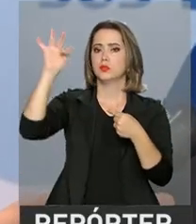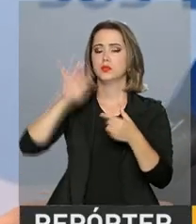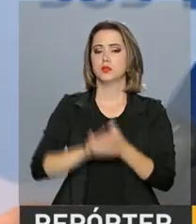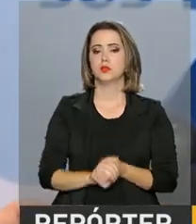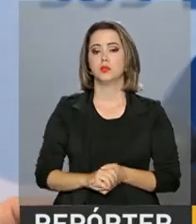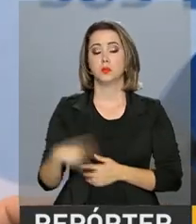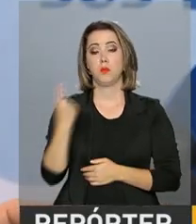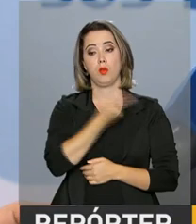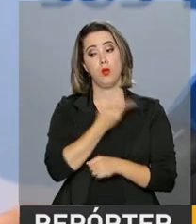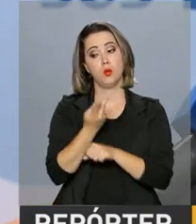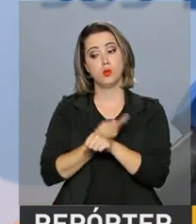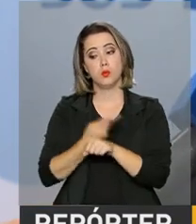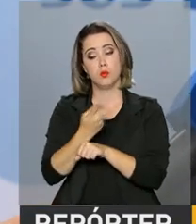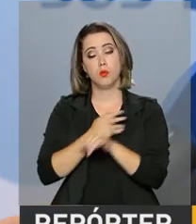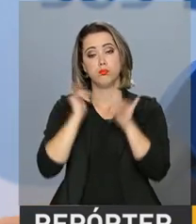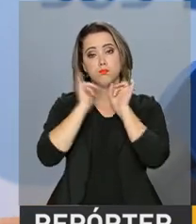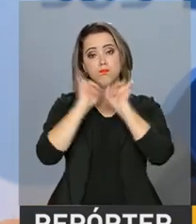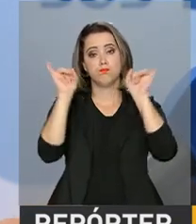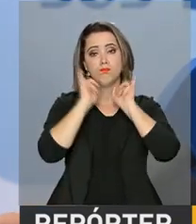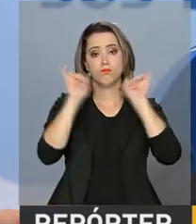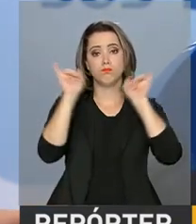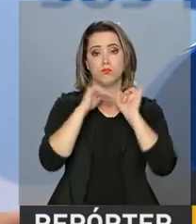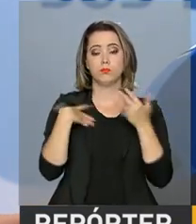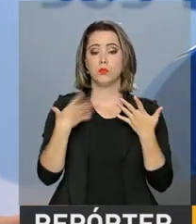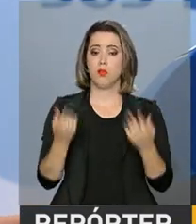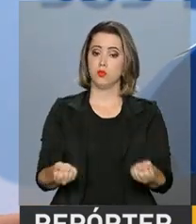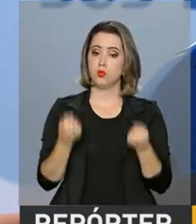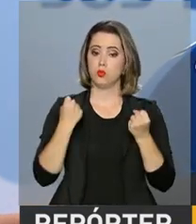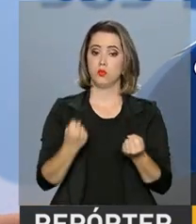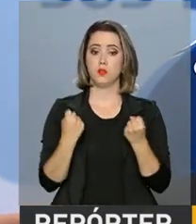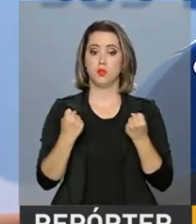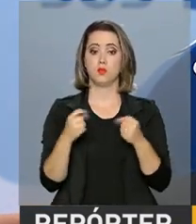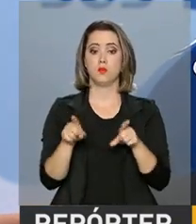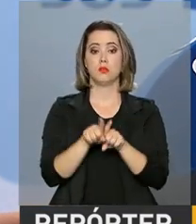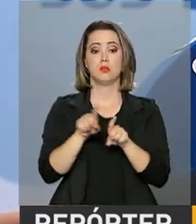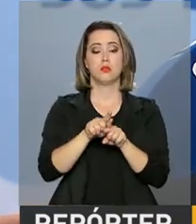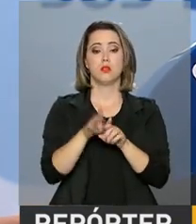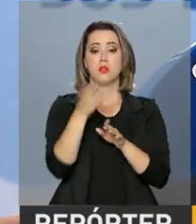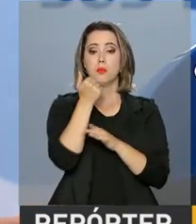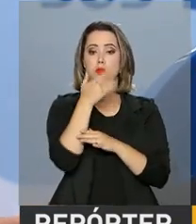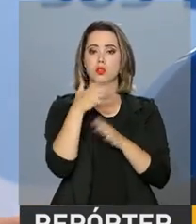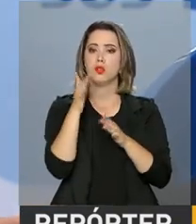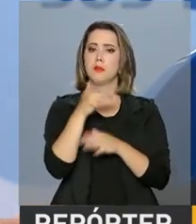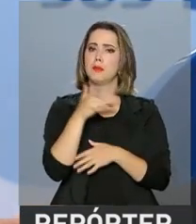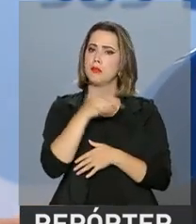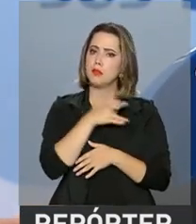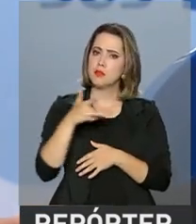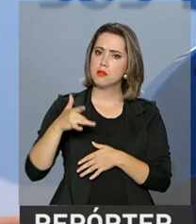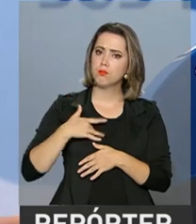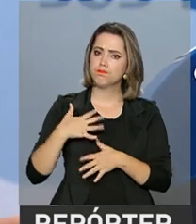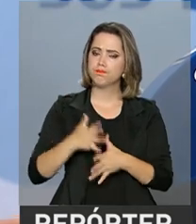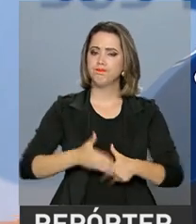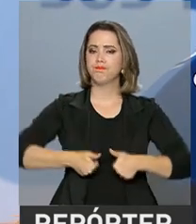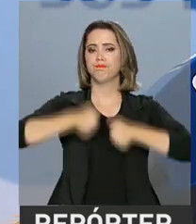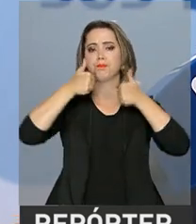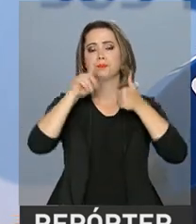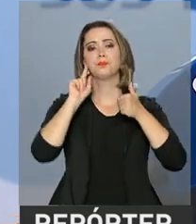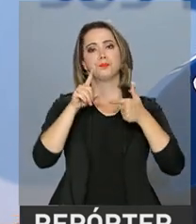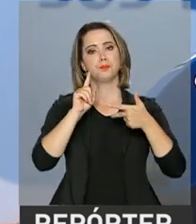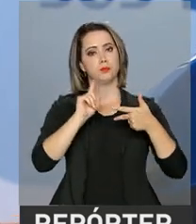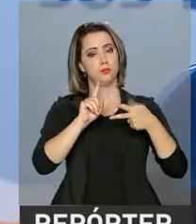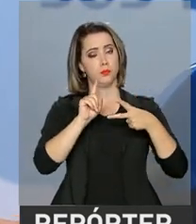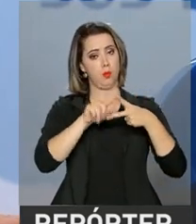fazer campanhas de atividade física e alimentação saudável, que são os pontos que